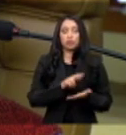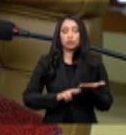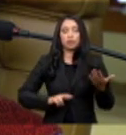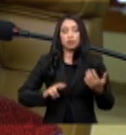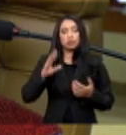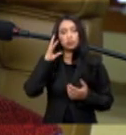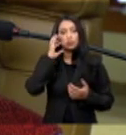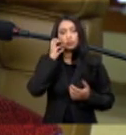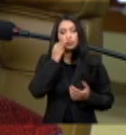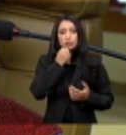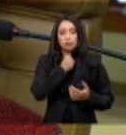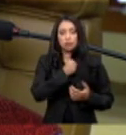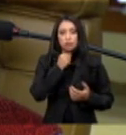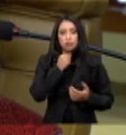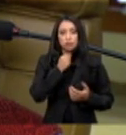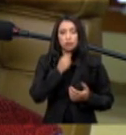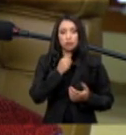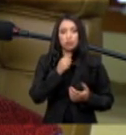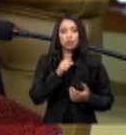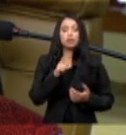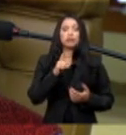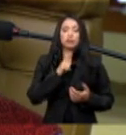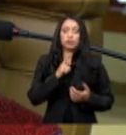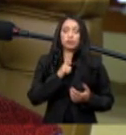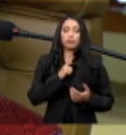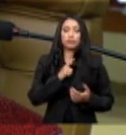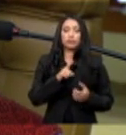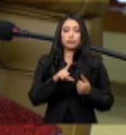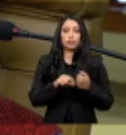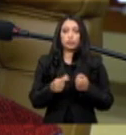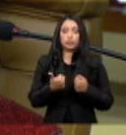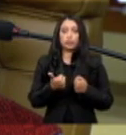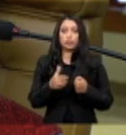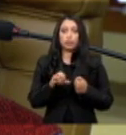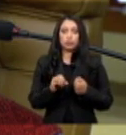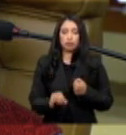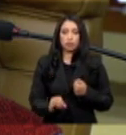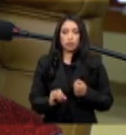desta ação, adotou o rito do artigo 10 da Lei